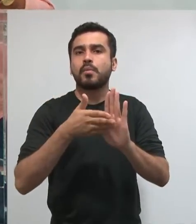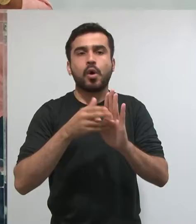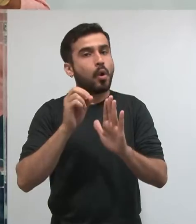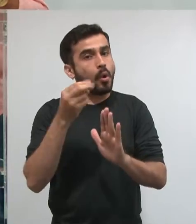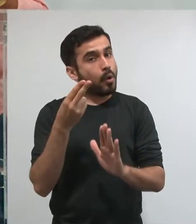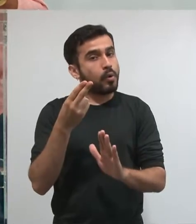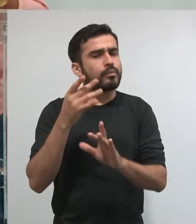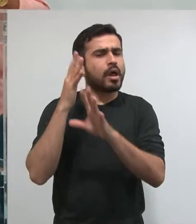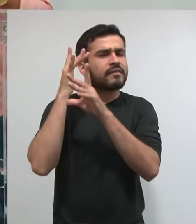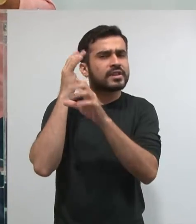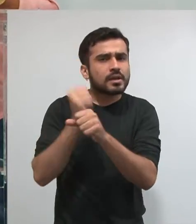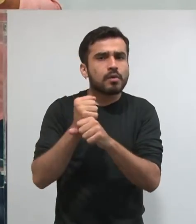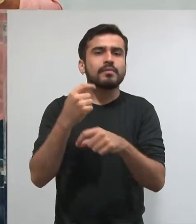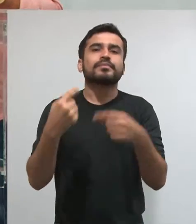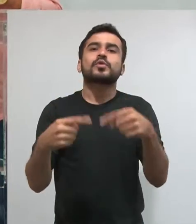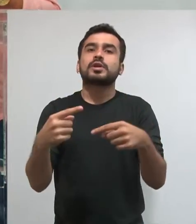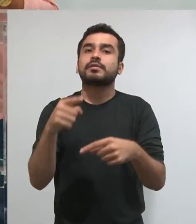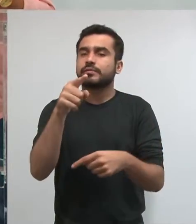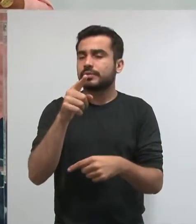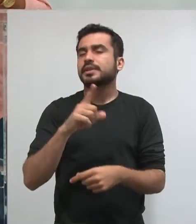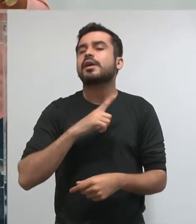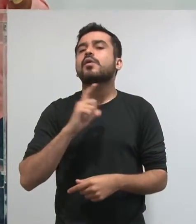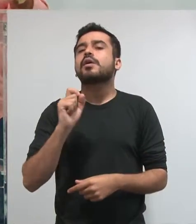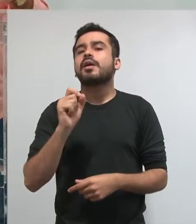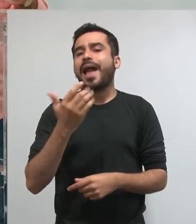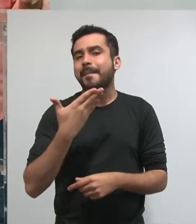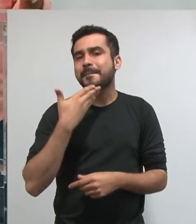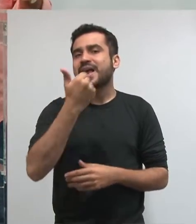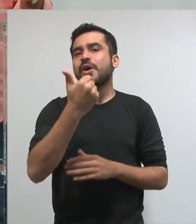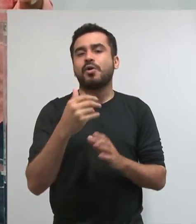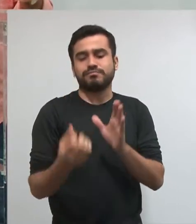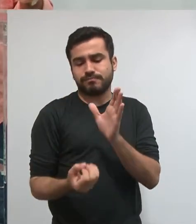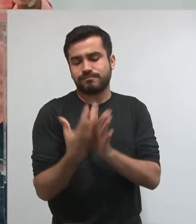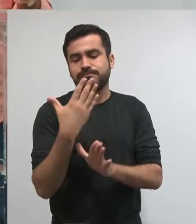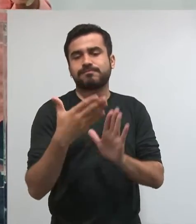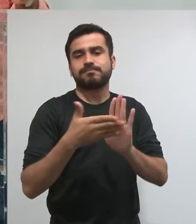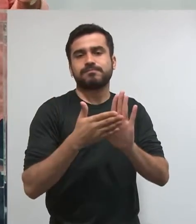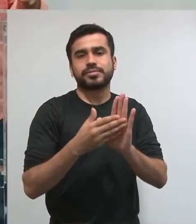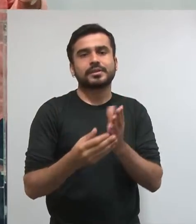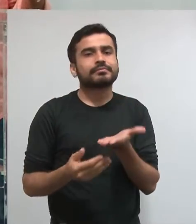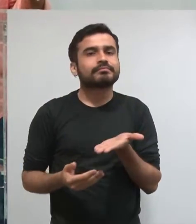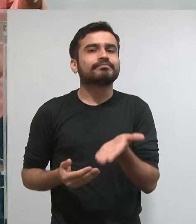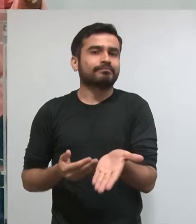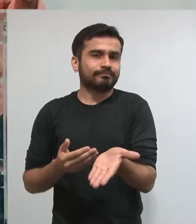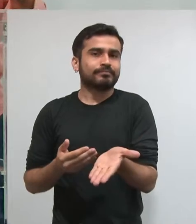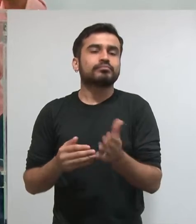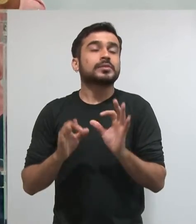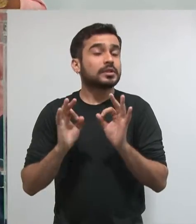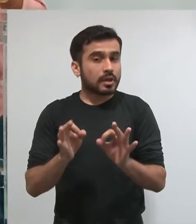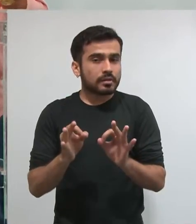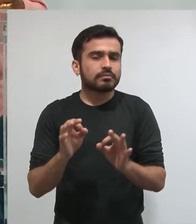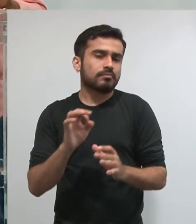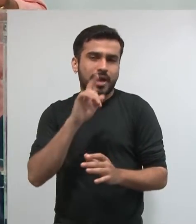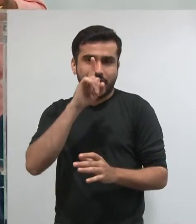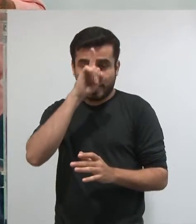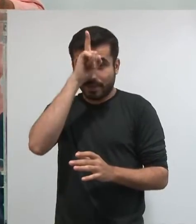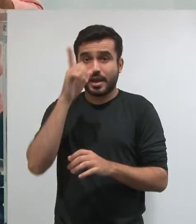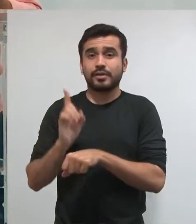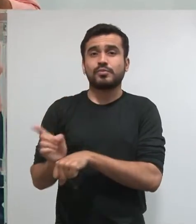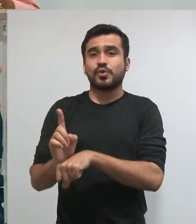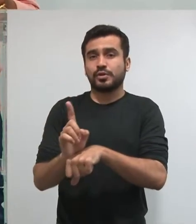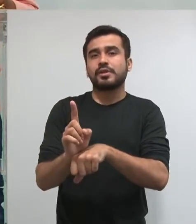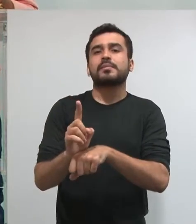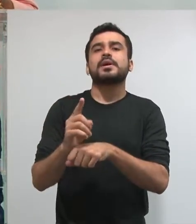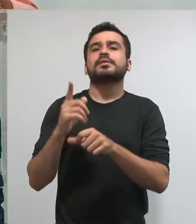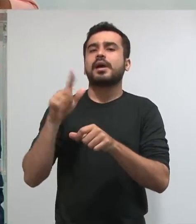revisão dessa política, você trazer aí uma melhoria a partir desse conhecimento gerado e acumulado, certo? Então é essa a ideia do monitoramento, né,